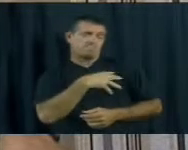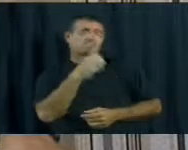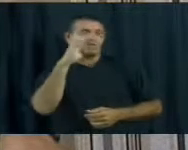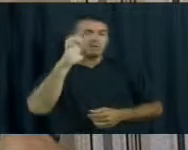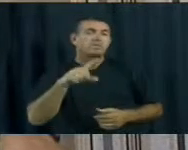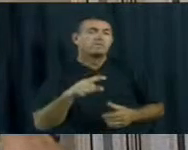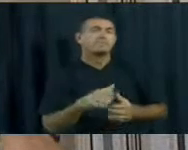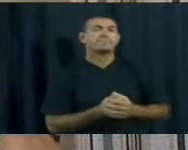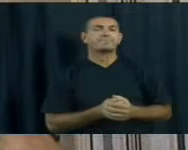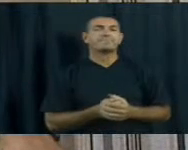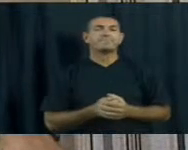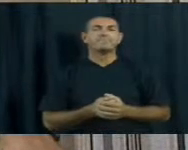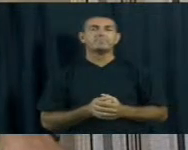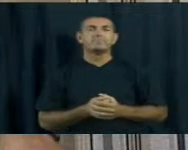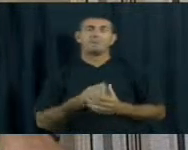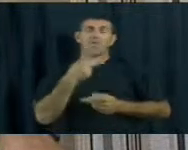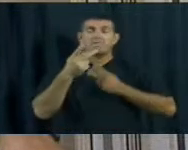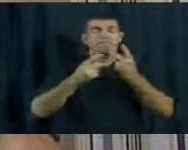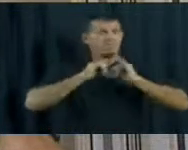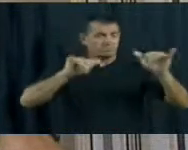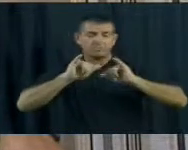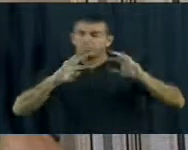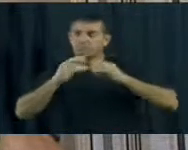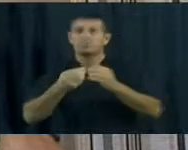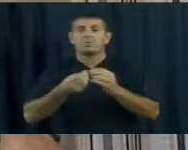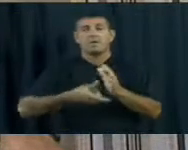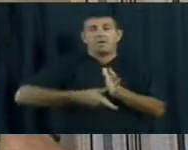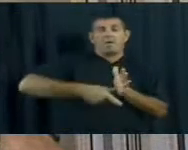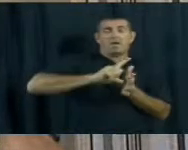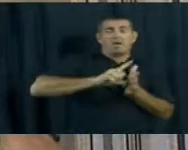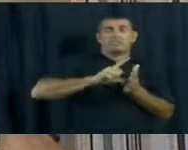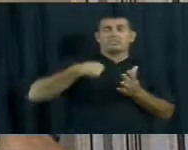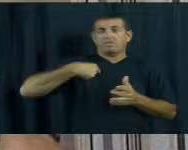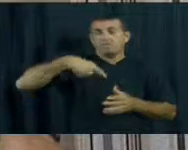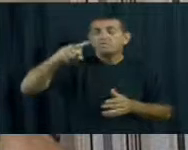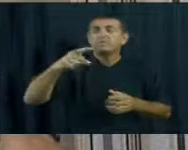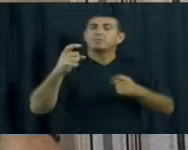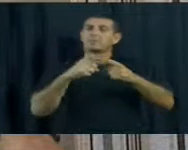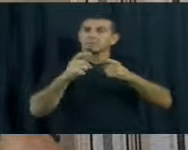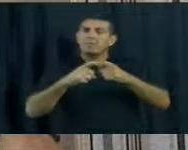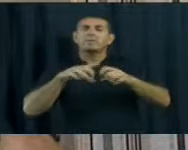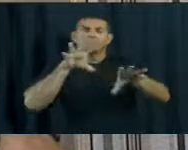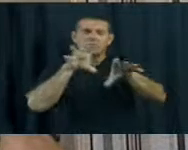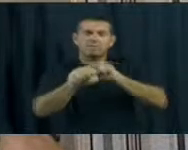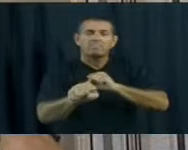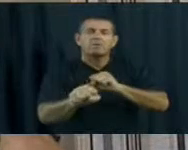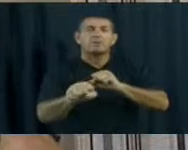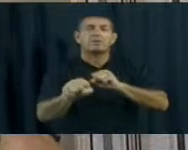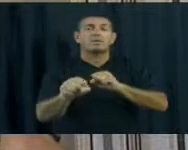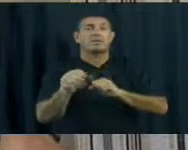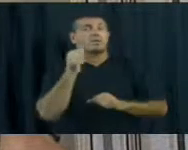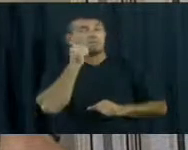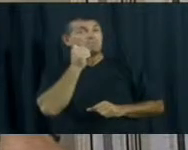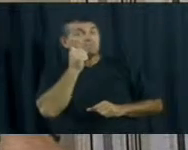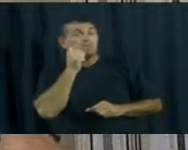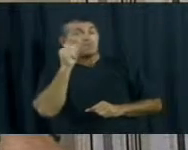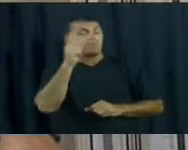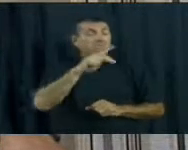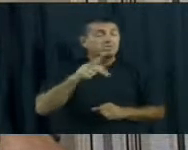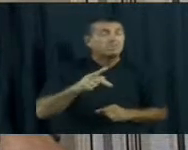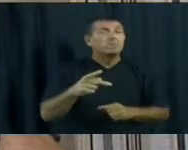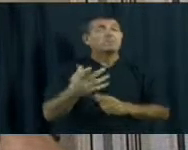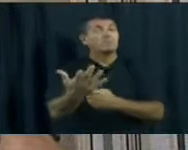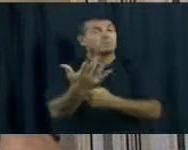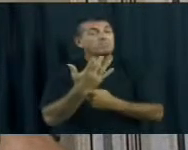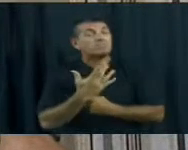que antes de eu ser médico, alguém pegou na minha mão, me ensinou a escrever, me ensinou a ler.